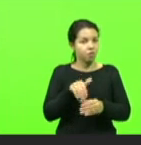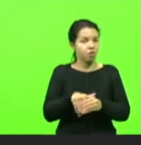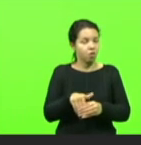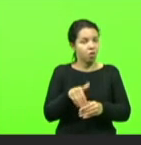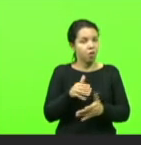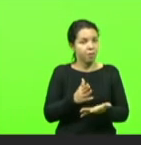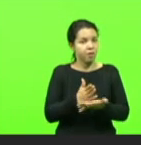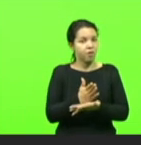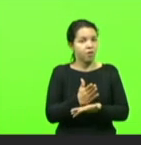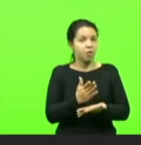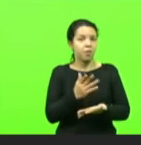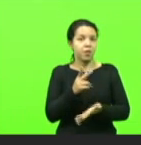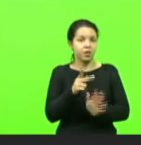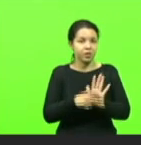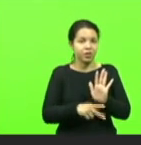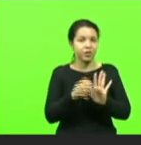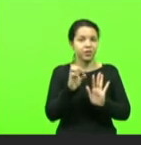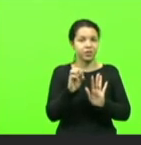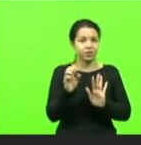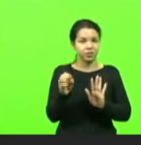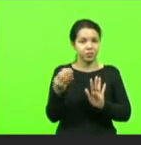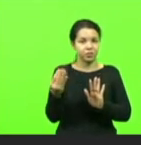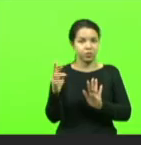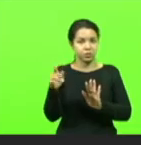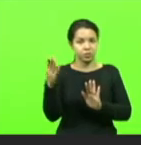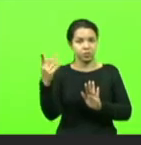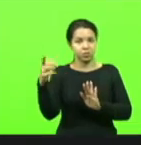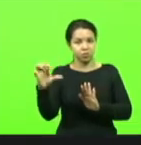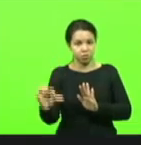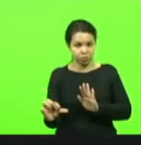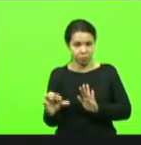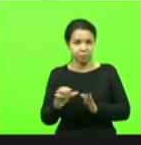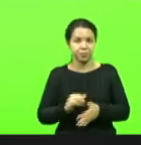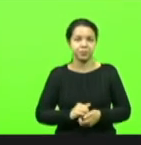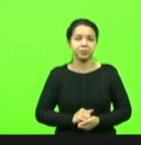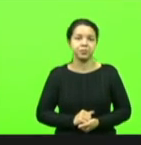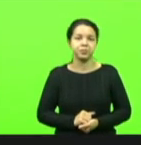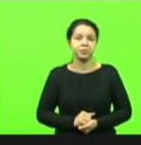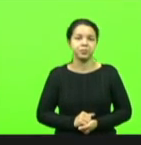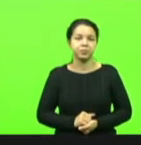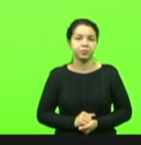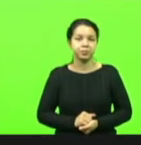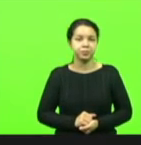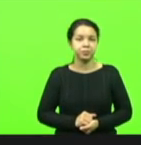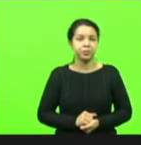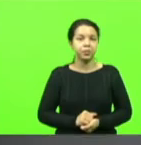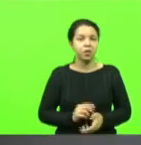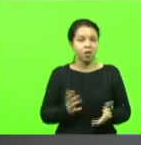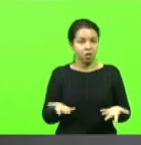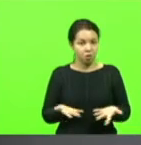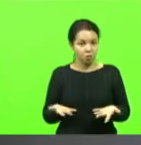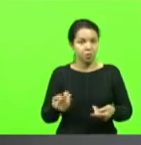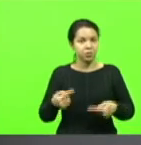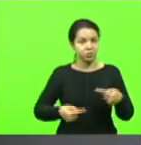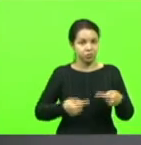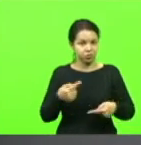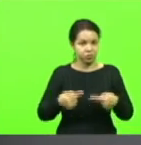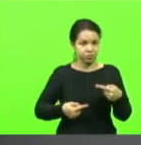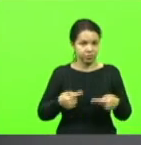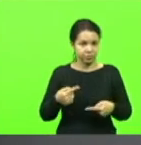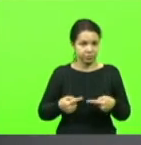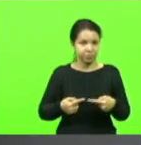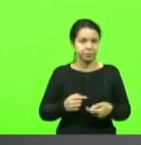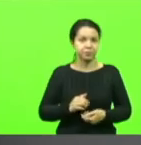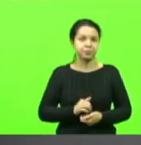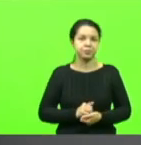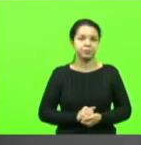do projeto 020 4.0 2019 Presidente e a matéria está em discussão